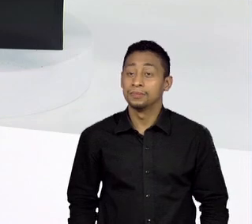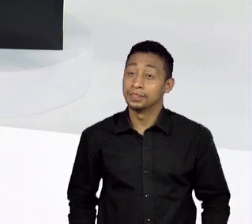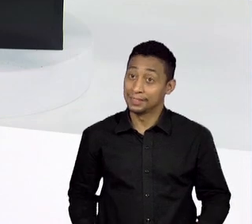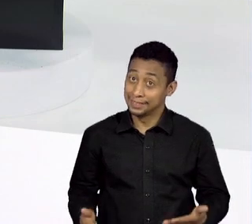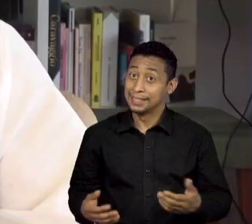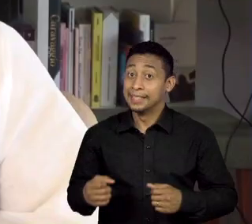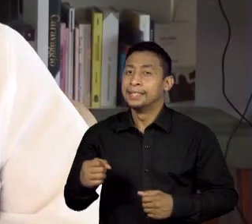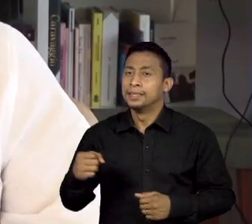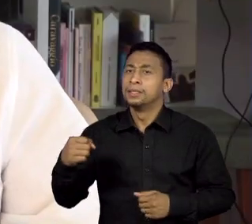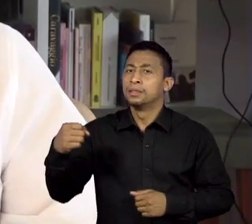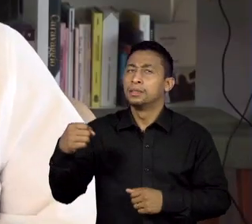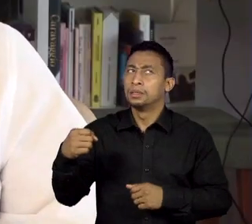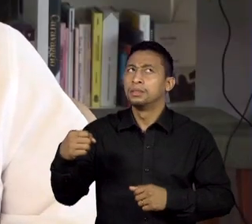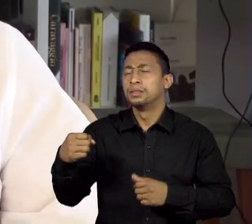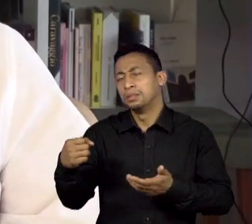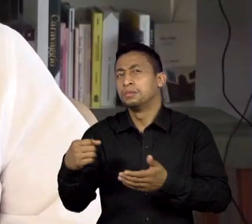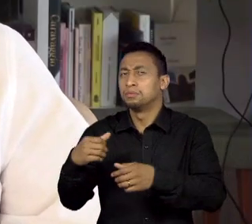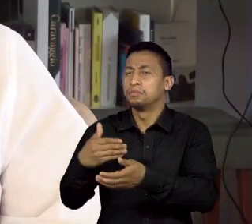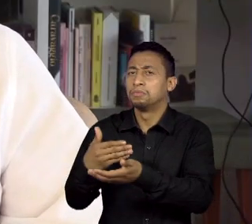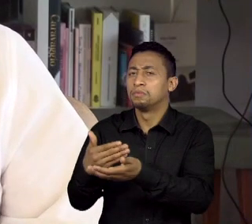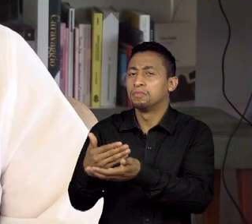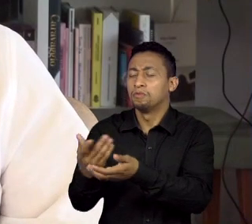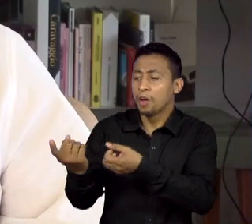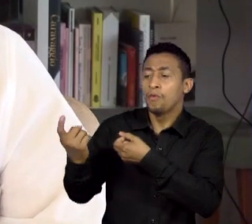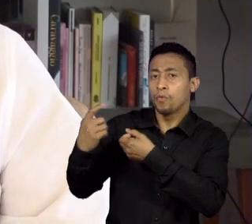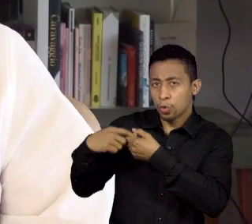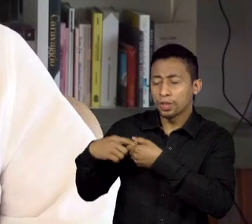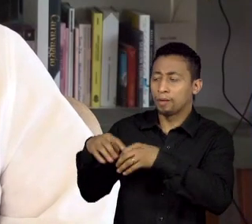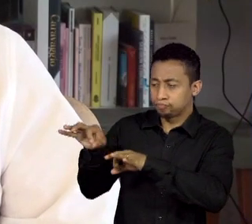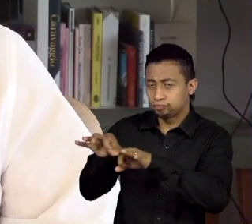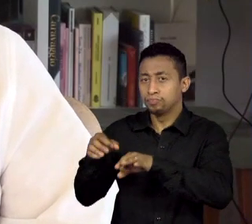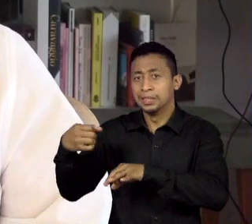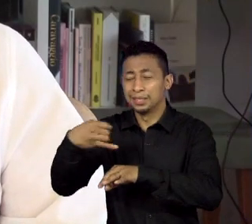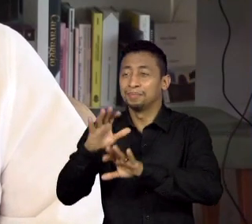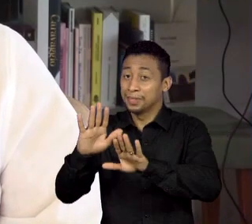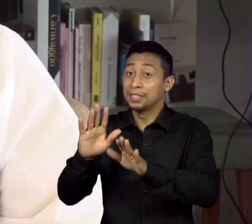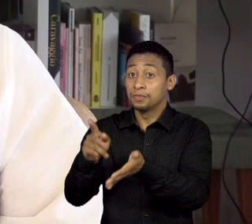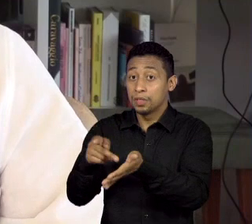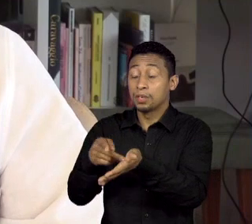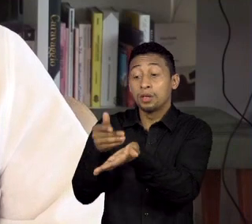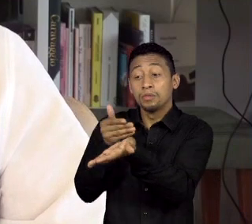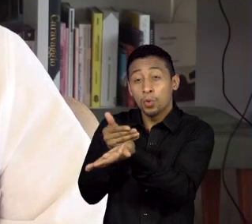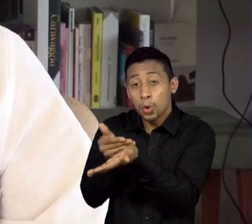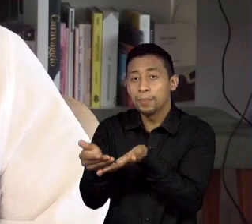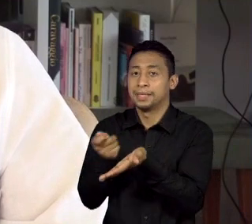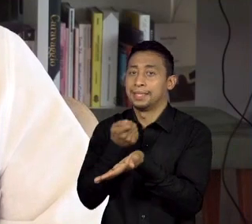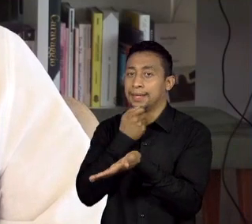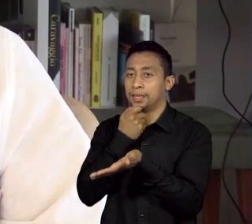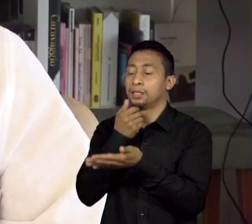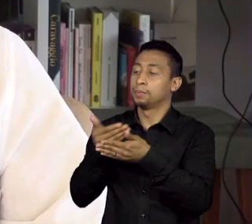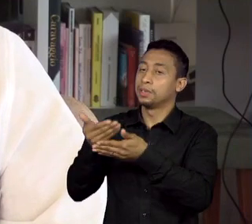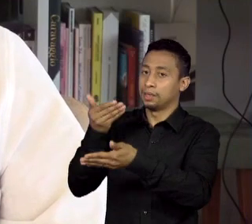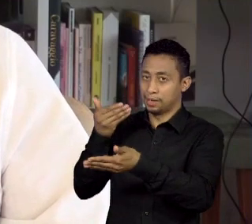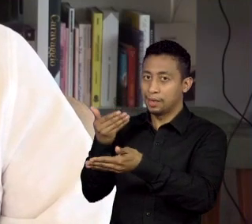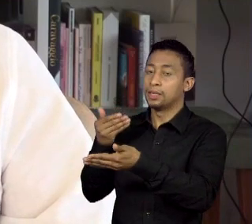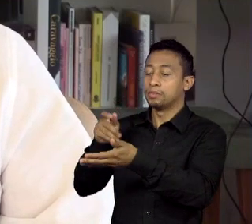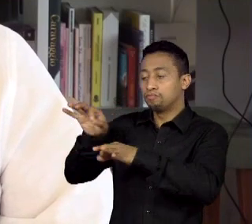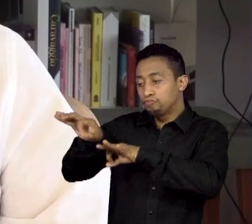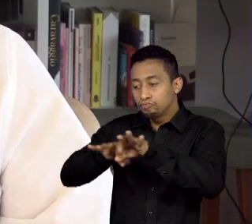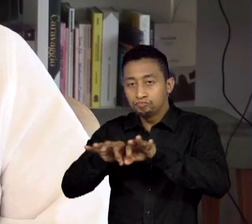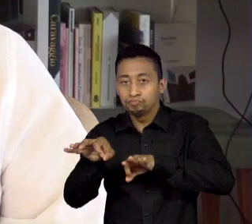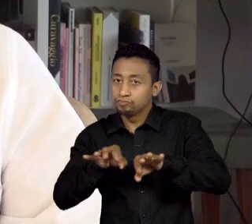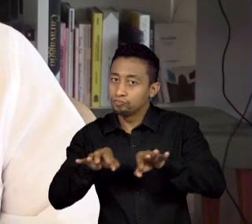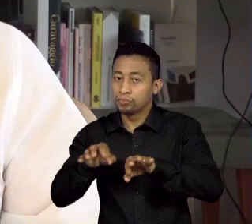Sim, a gente vai retomar a filmagem, quer dizer, vai começar a filmagem, né? Porque a gente não tinha chegado começou o início da preparação só antes da pandemia,